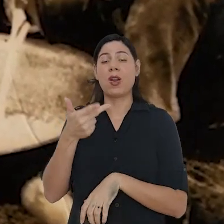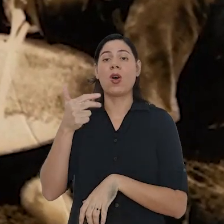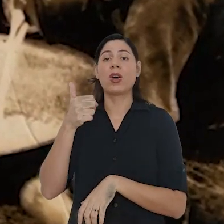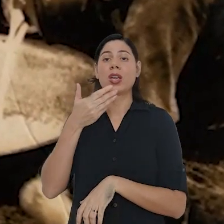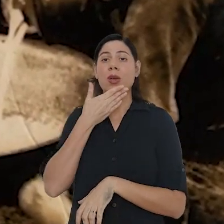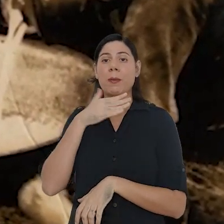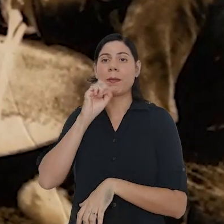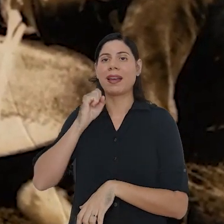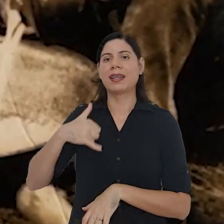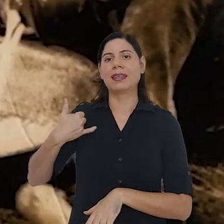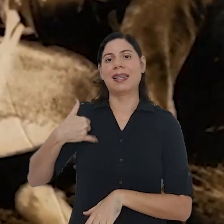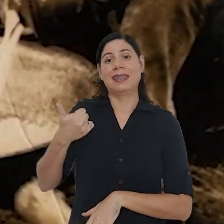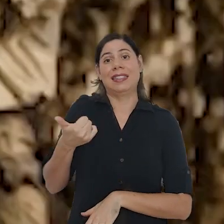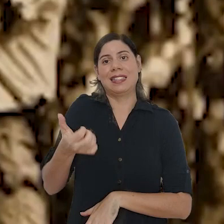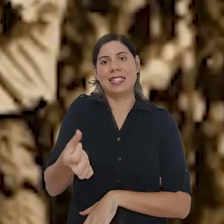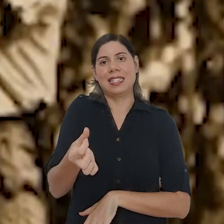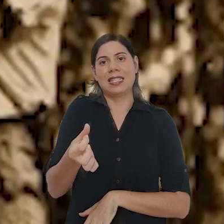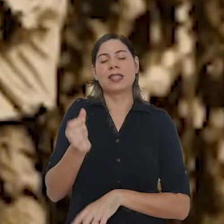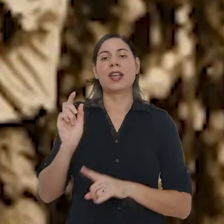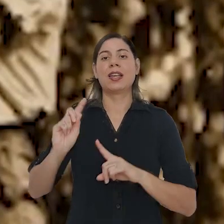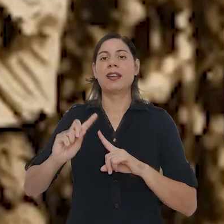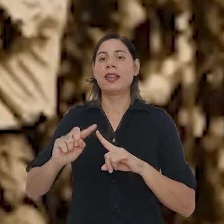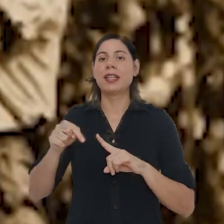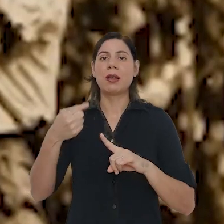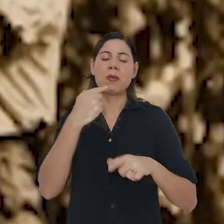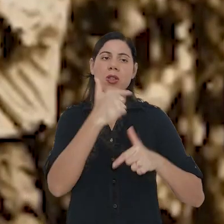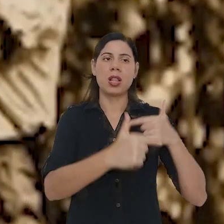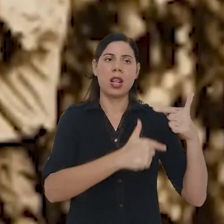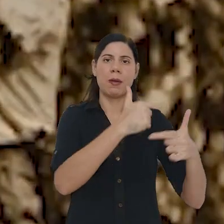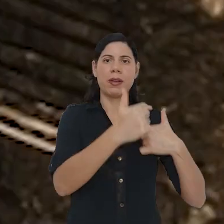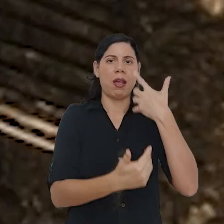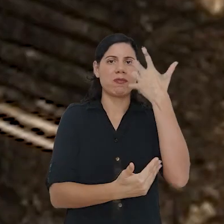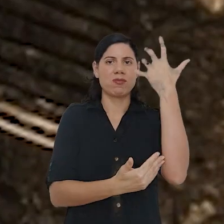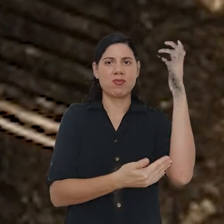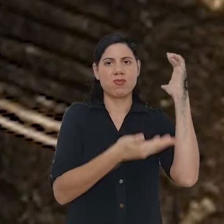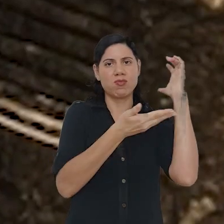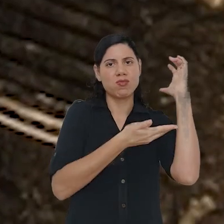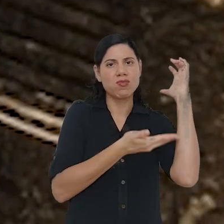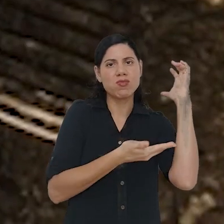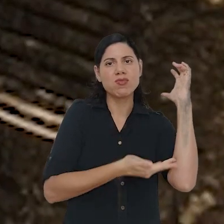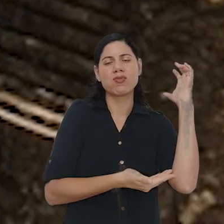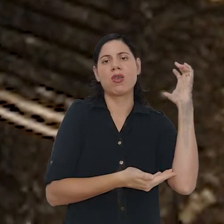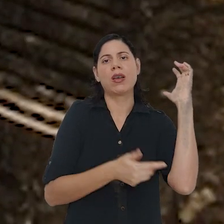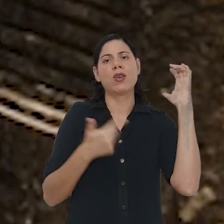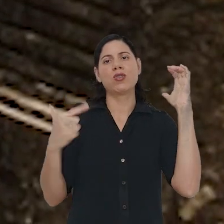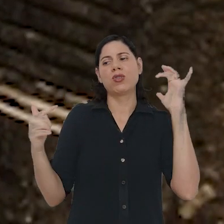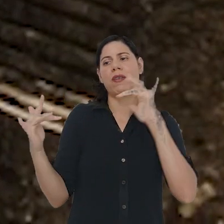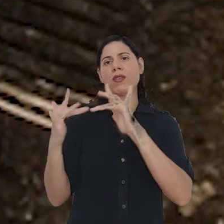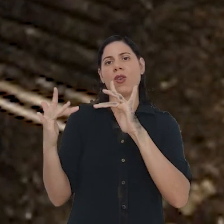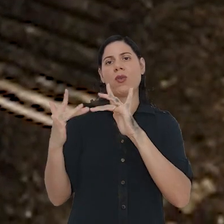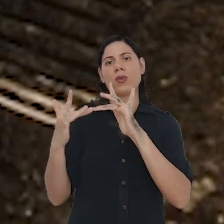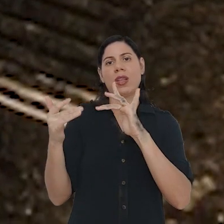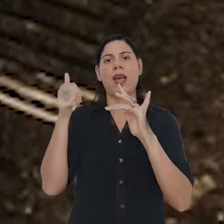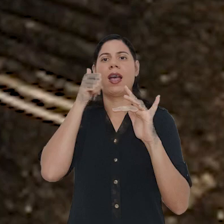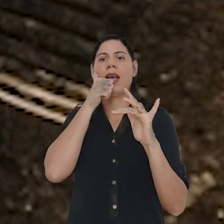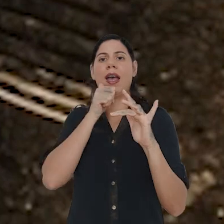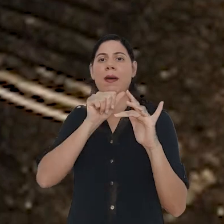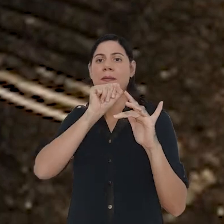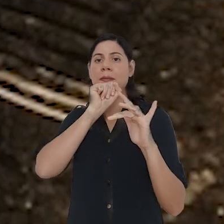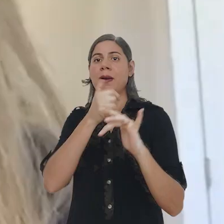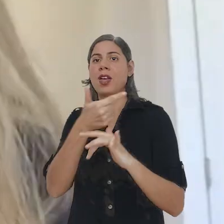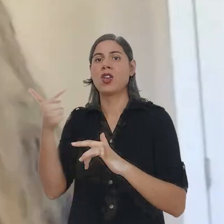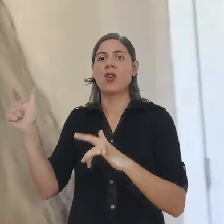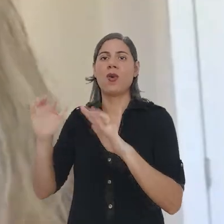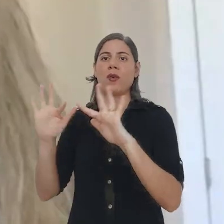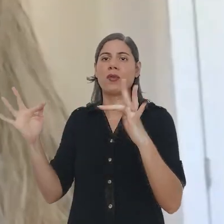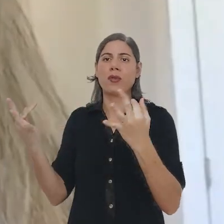apenas 16 anos de idade e após a vida como seringueiro, nunca mais teve contato com a mãe e outros